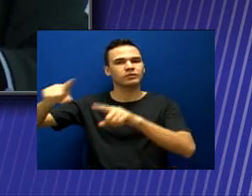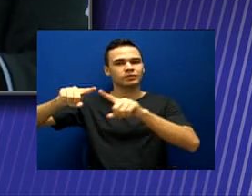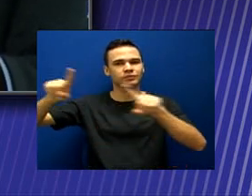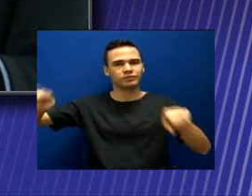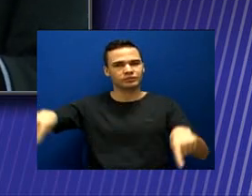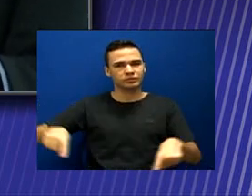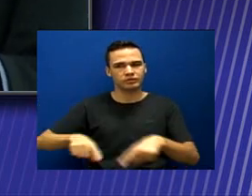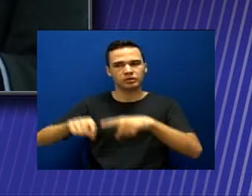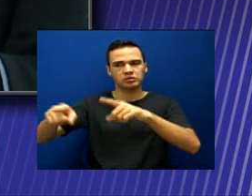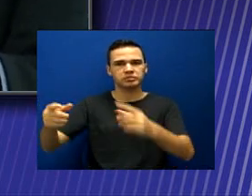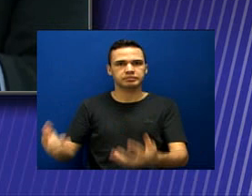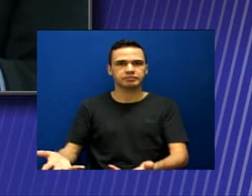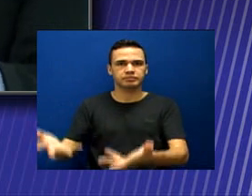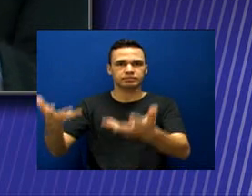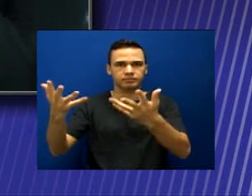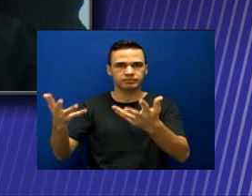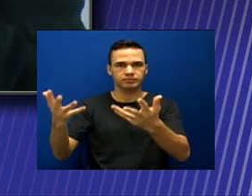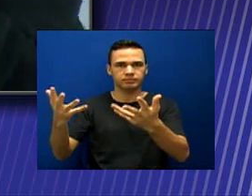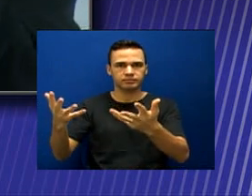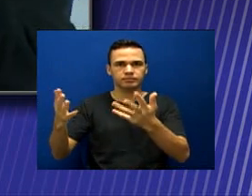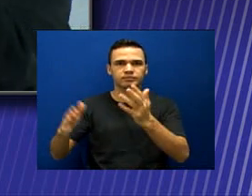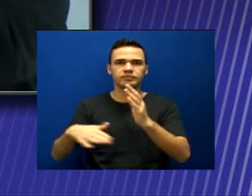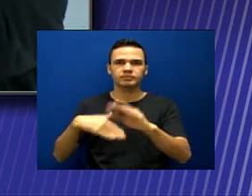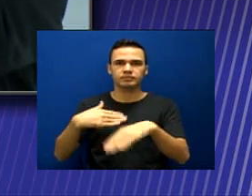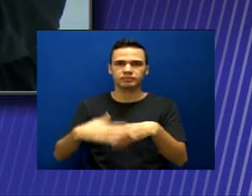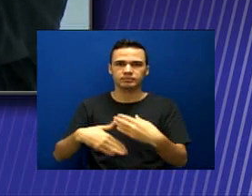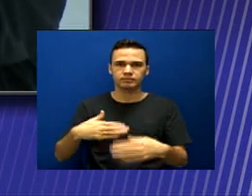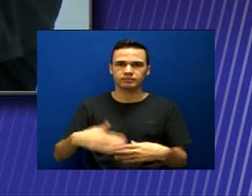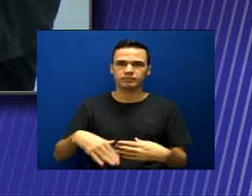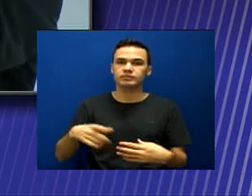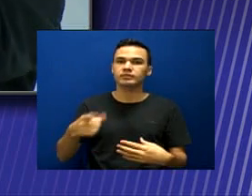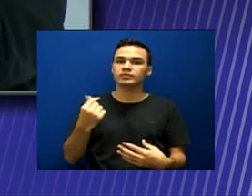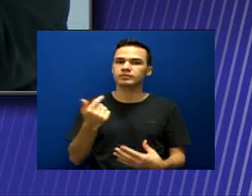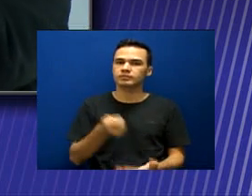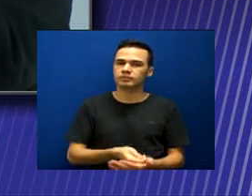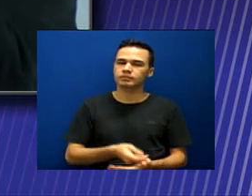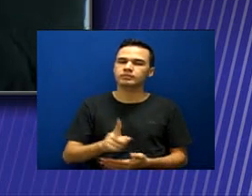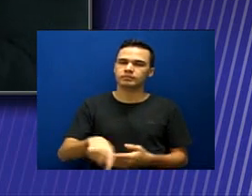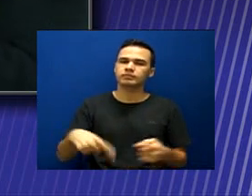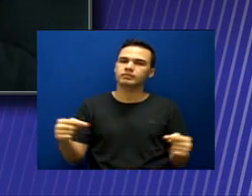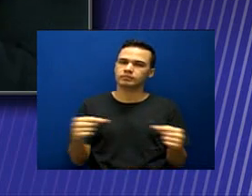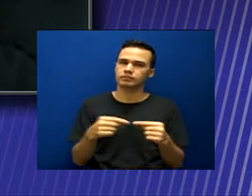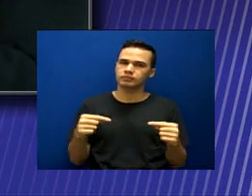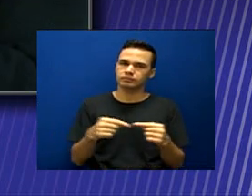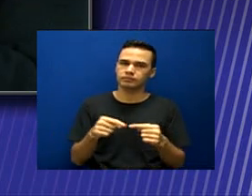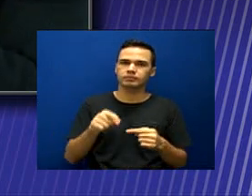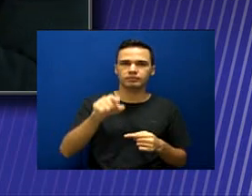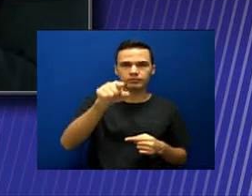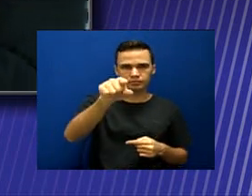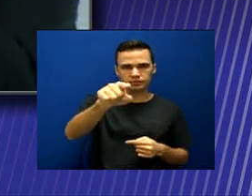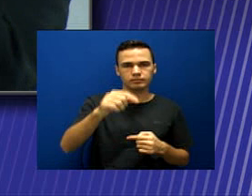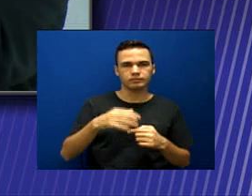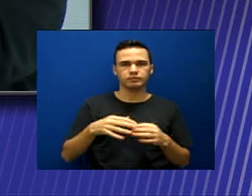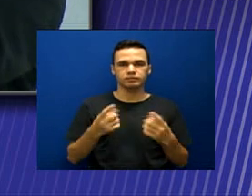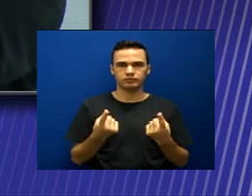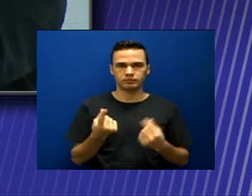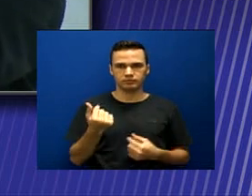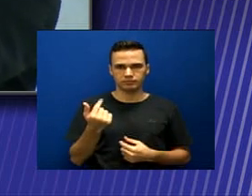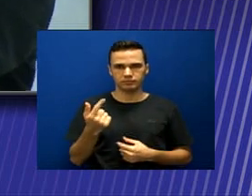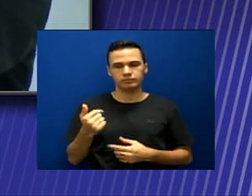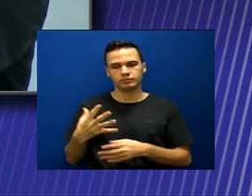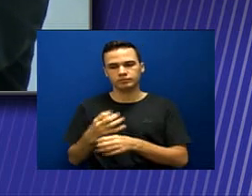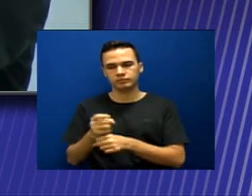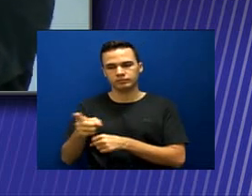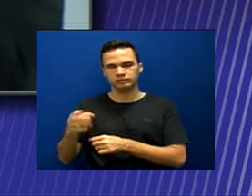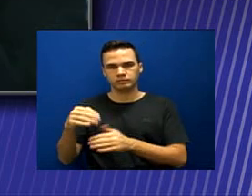agrega valor nele. Sim, claro. Né? E, daí, e a verba que foi destinada é aquilo que estava dentro do seu orçamento e para a área.